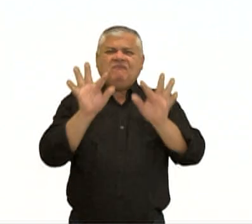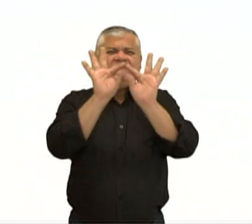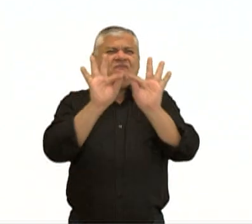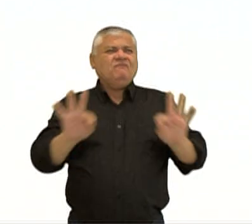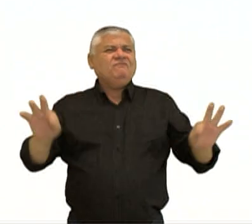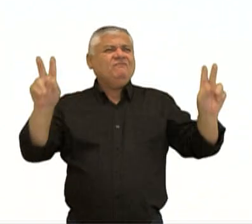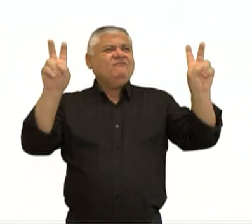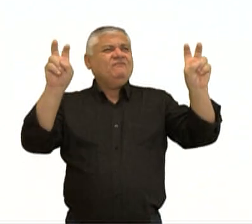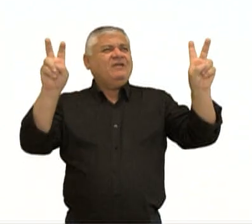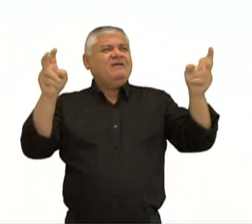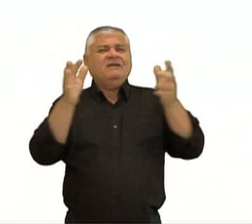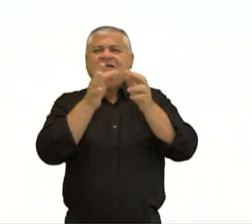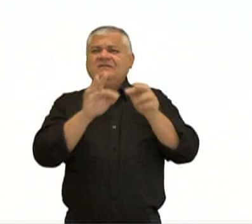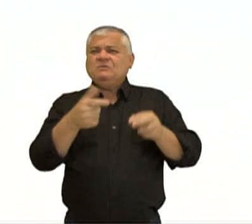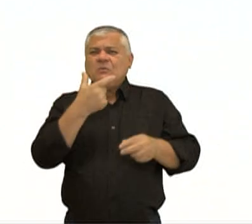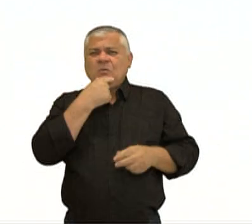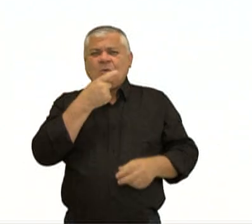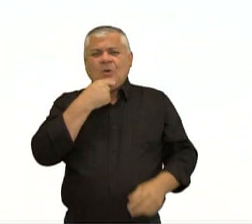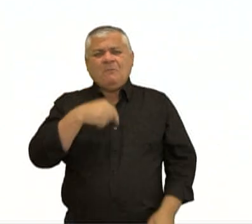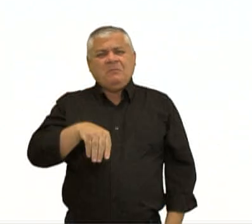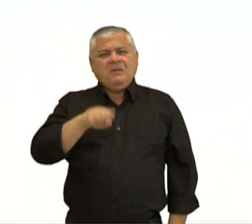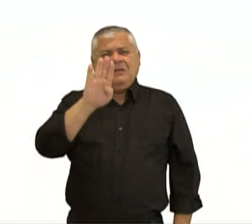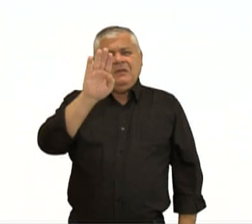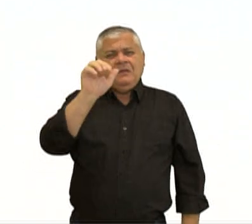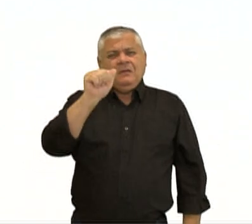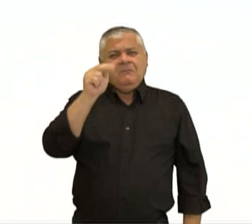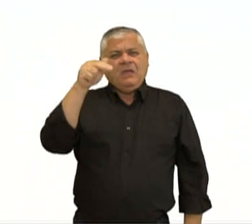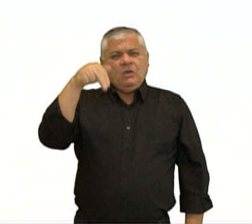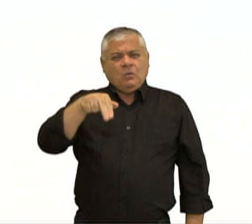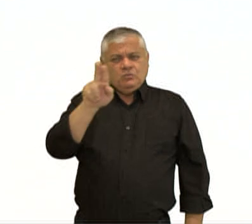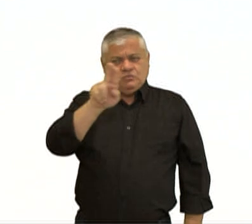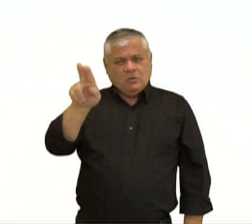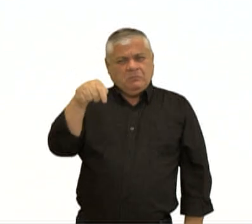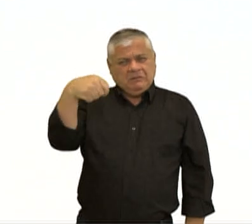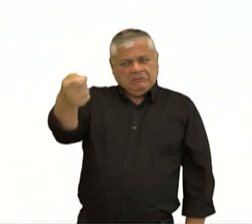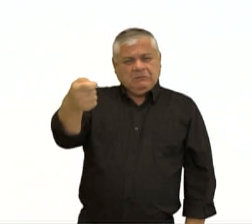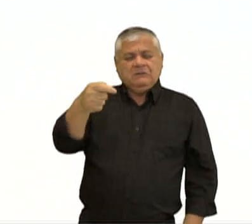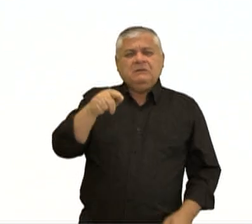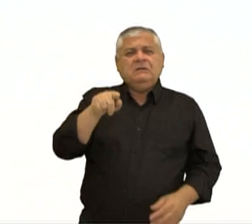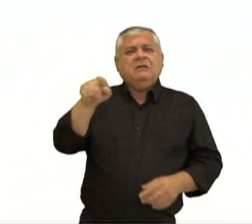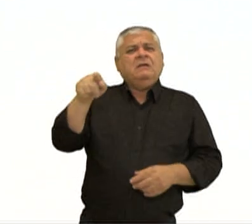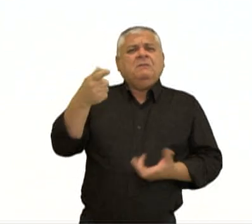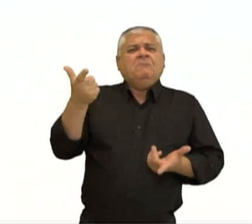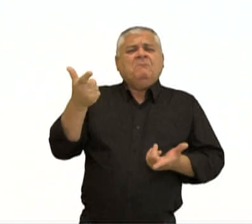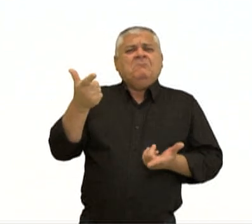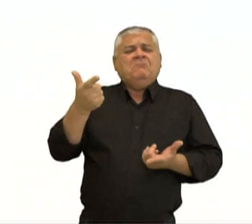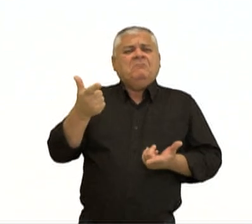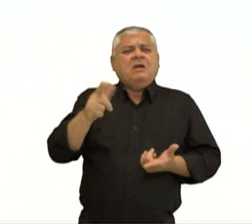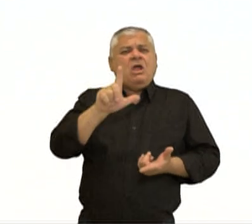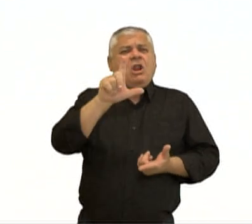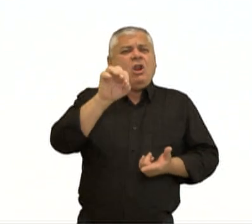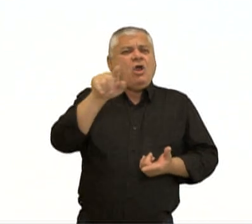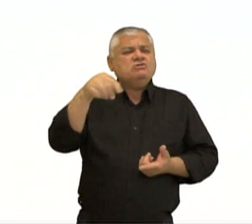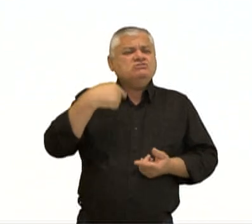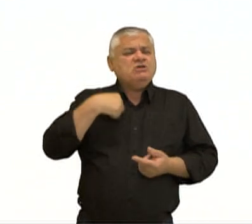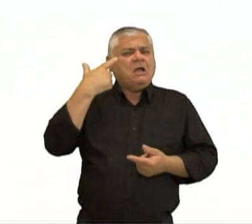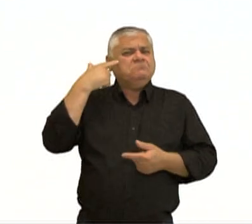Bacon, a ideia de Bacon, né, na sua profundidade, mas por uma lógica de sua ciência,